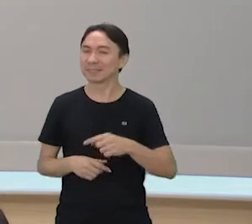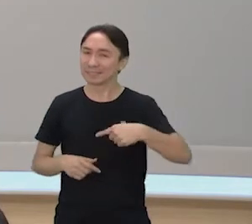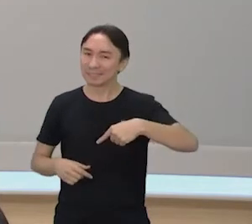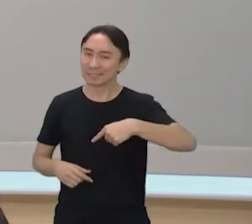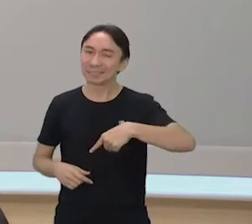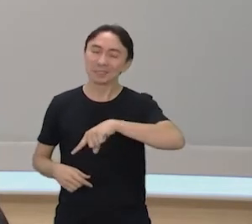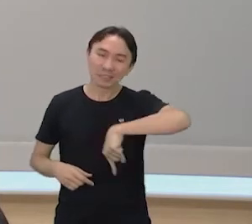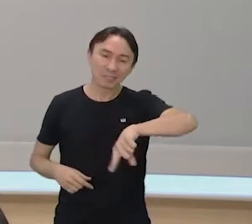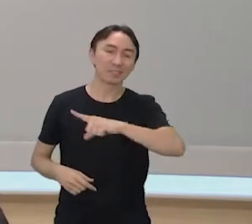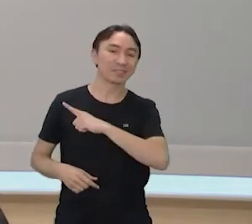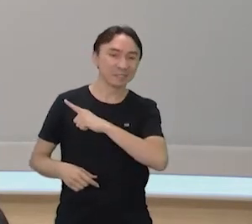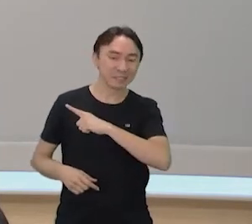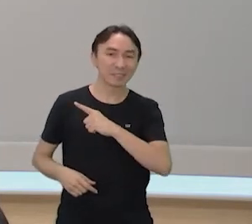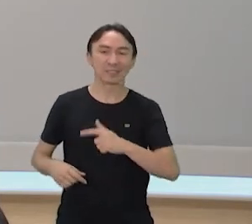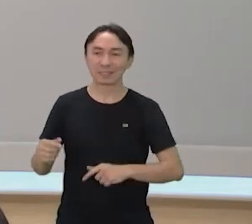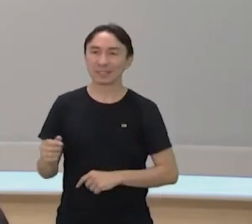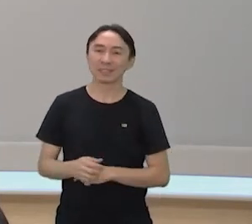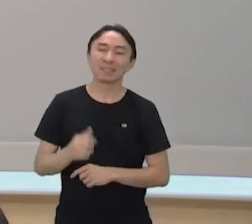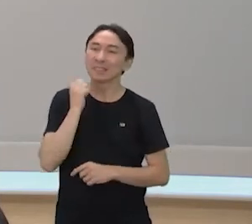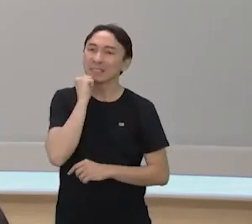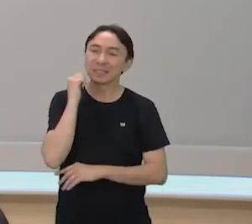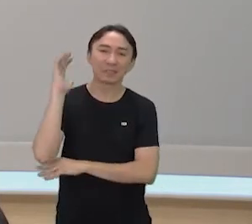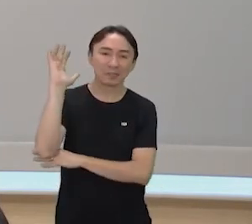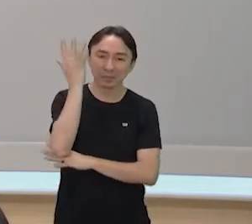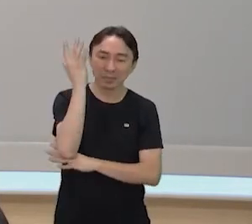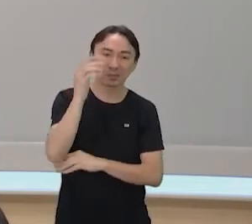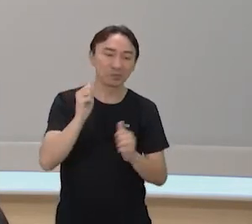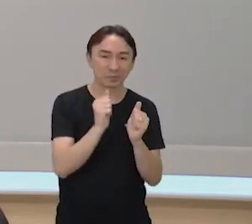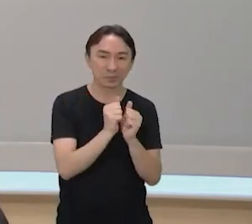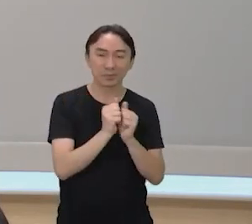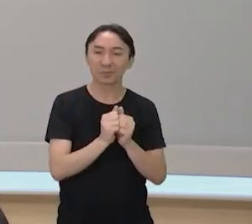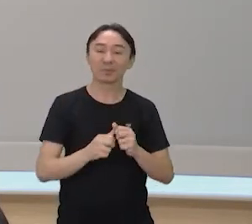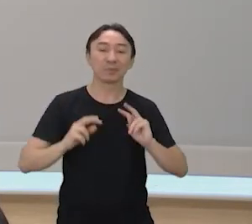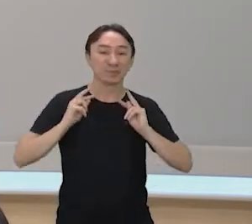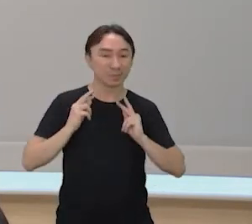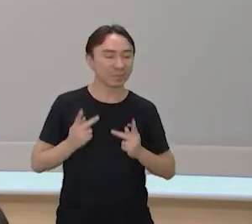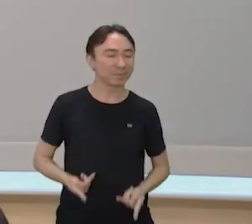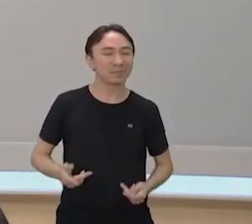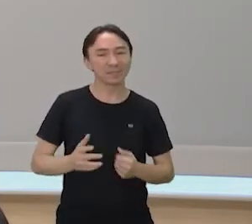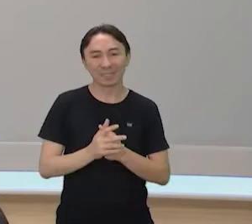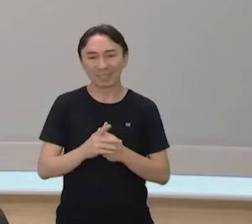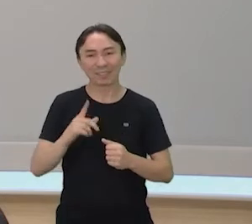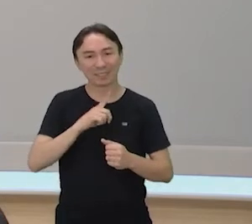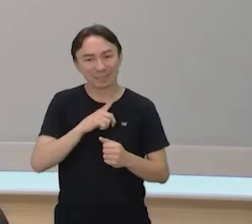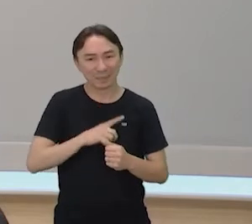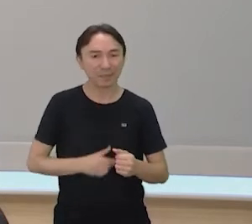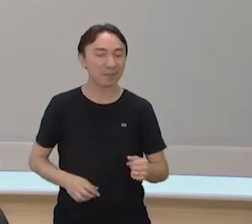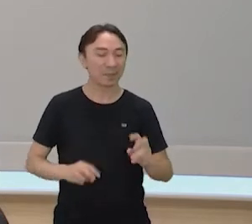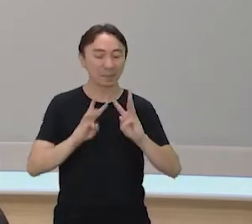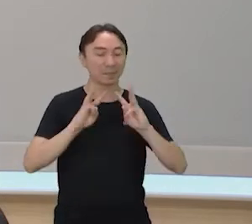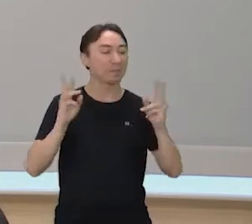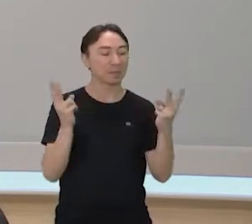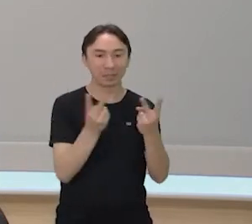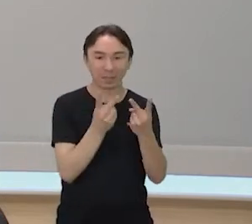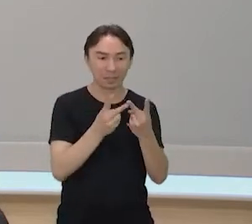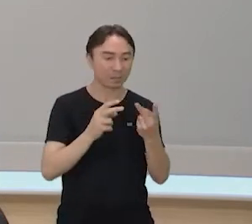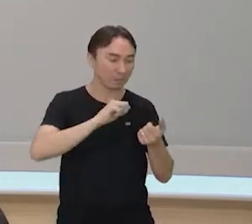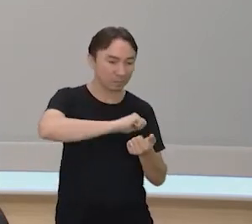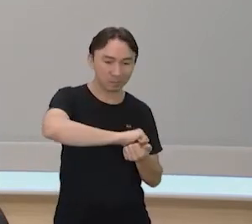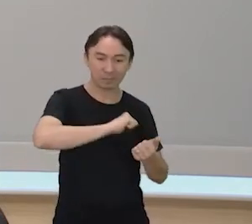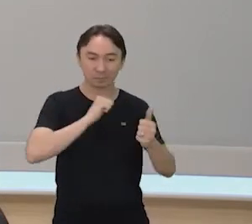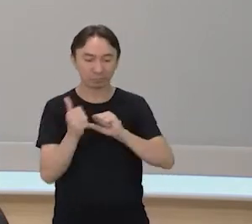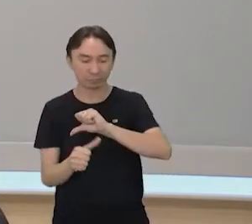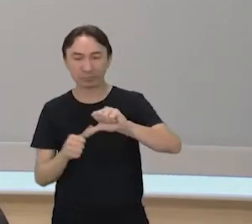natureza com humanas, e eu estou com o componente transformações de matéria e energia, está um sucesso, a gente fala de energia, bacana, das coisas